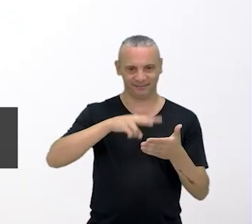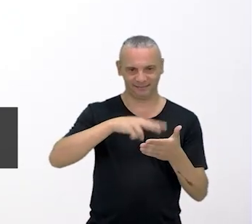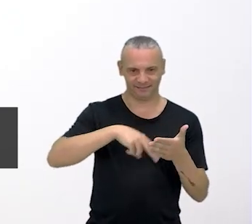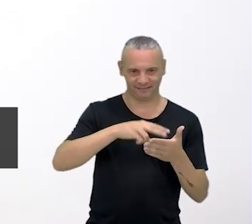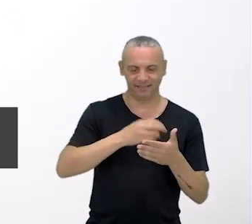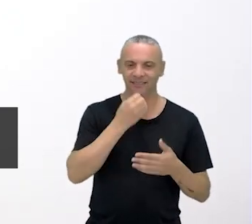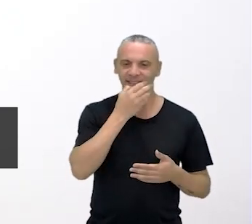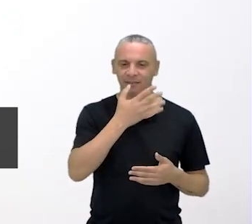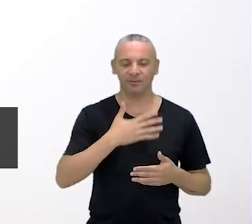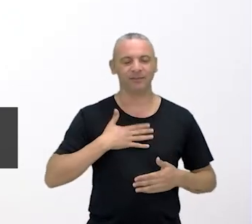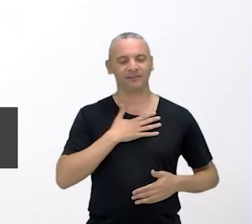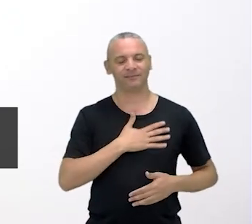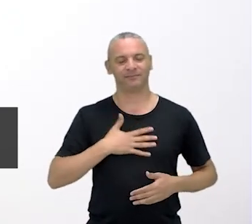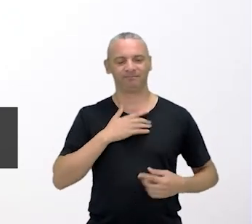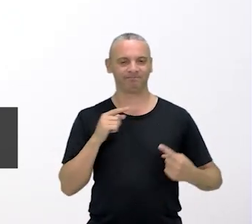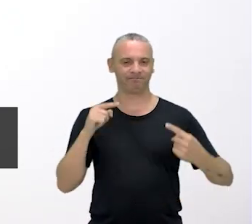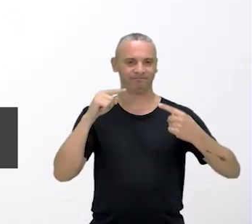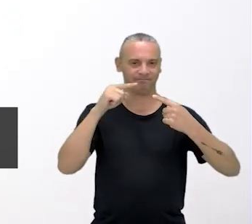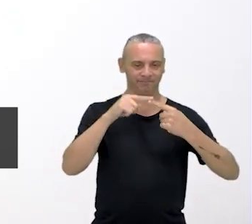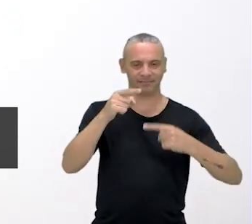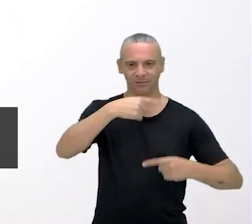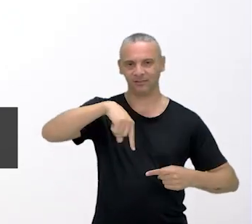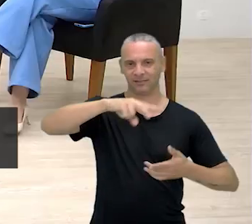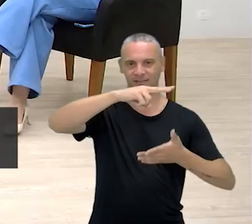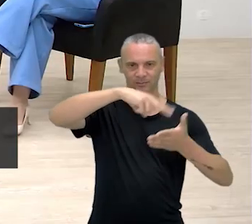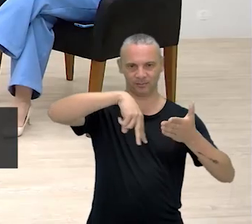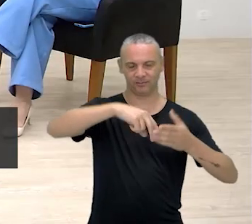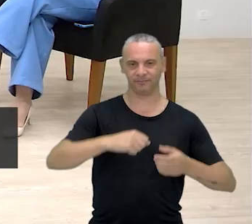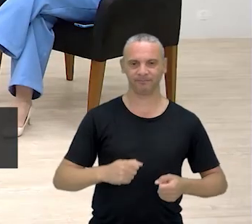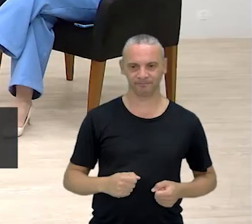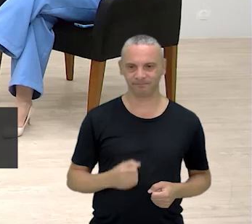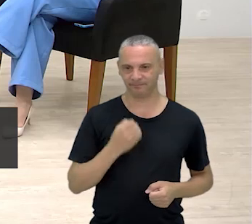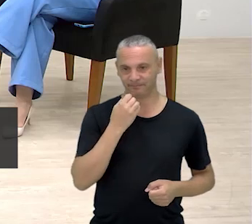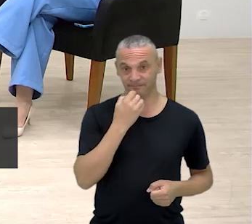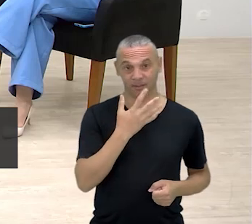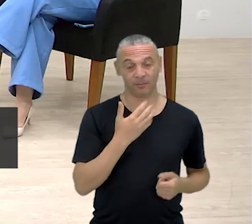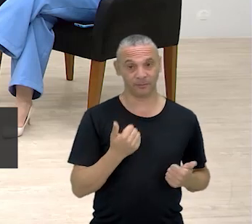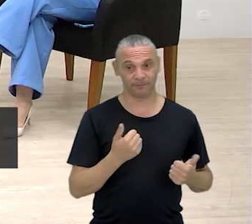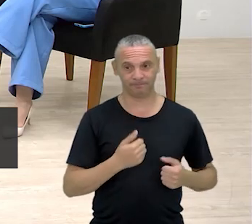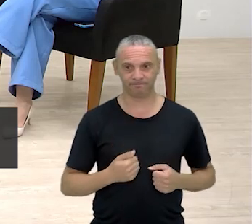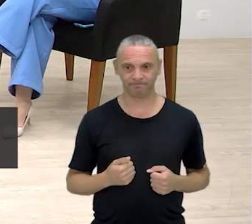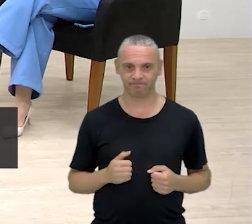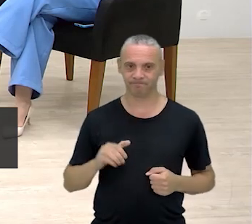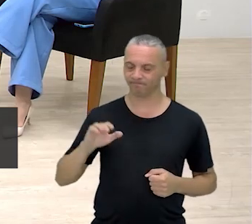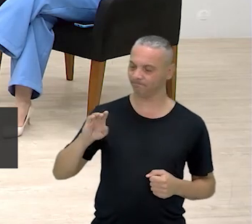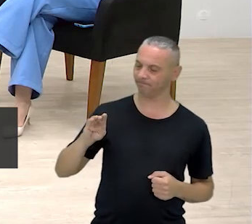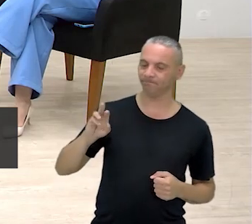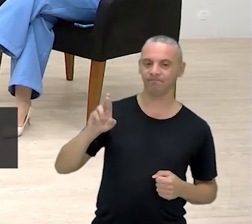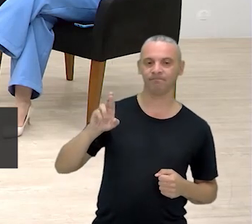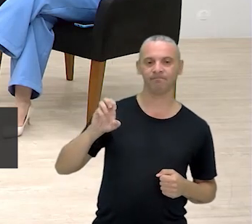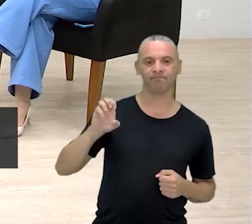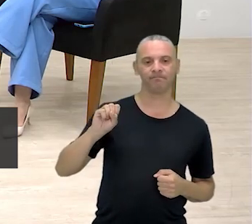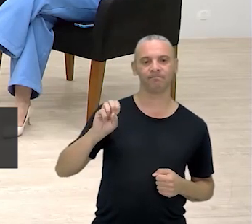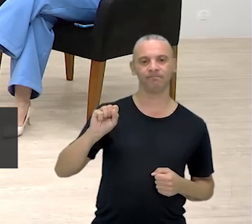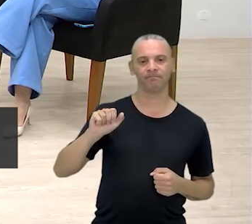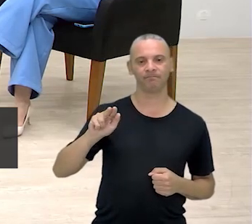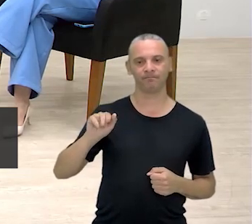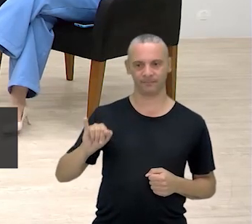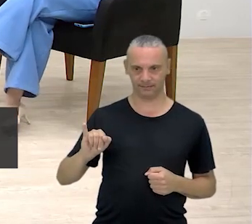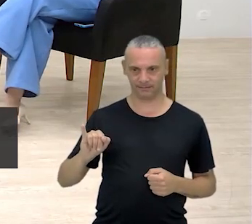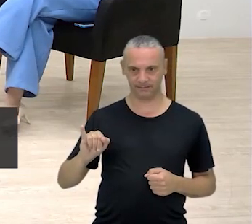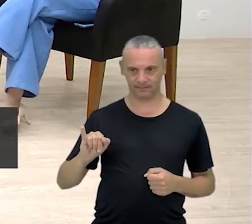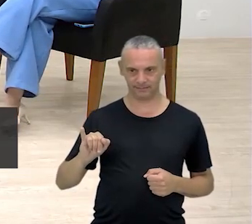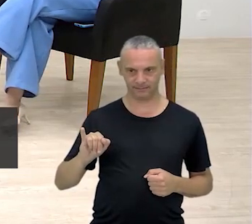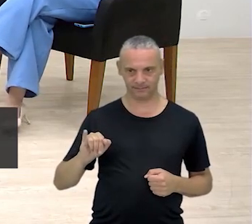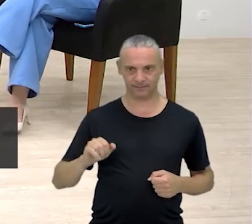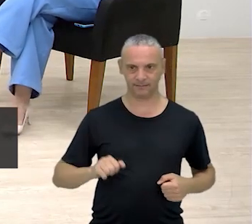bom trazer essa diversidade, né, para as nossas leituras. Tá bem. Bessane, Fernando do